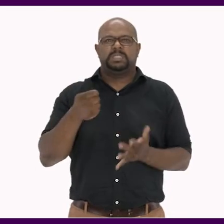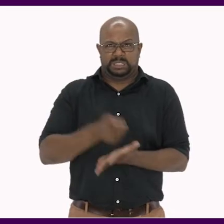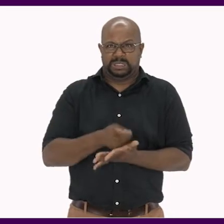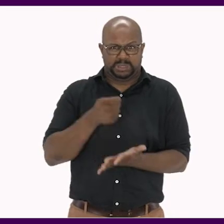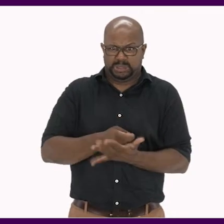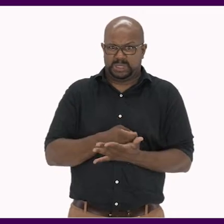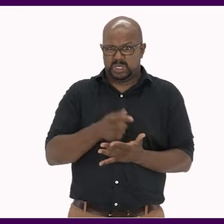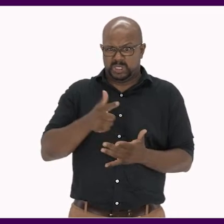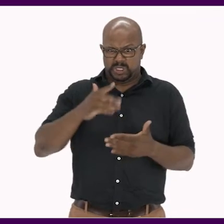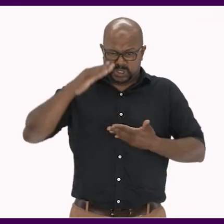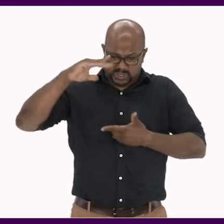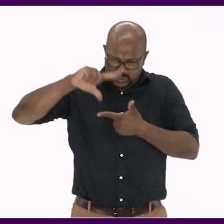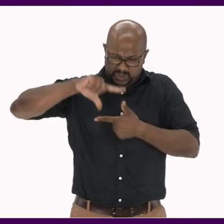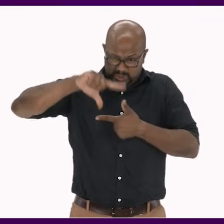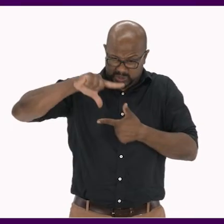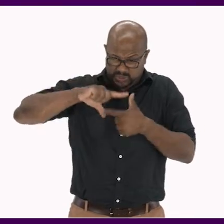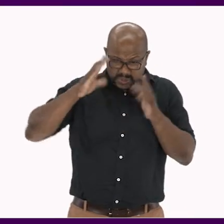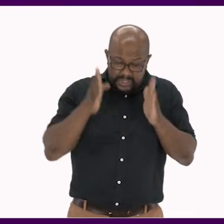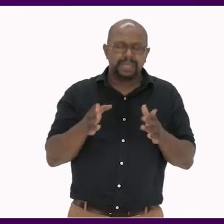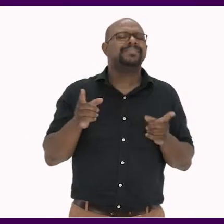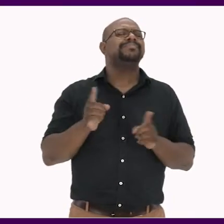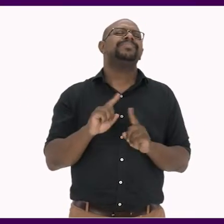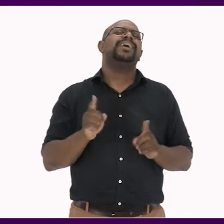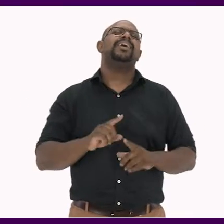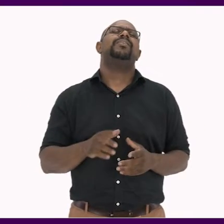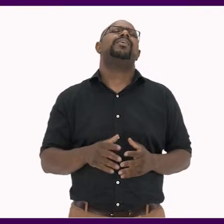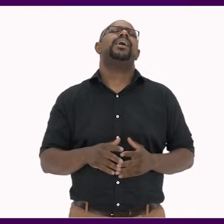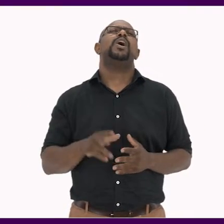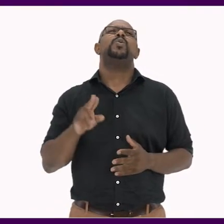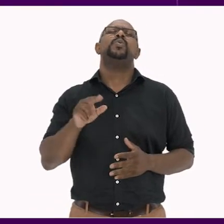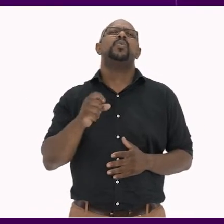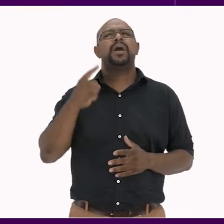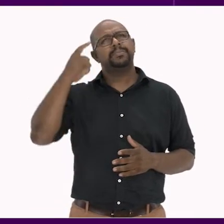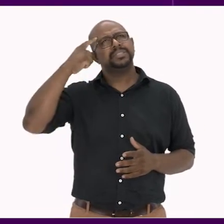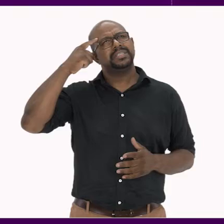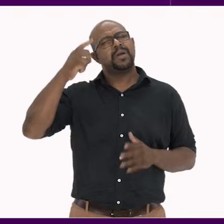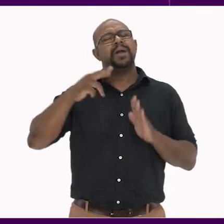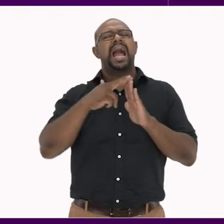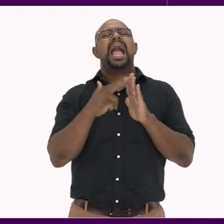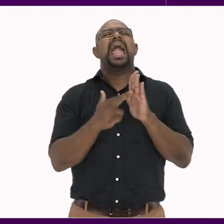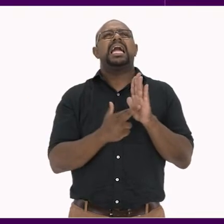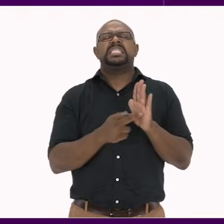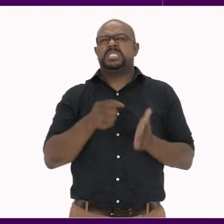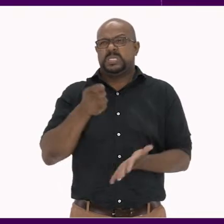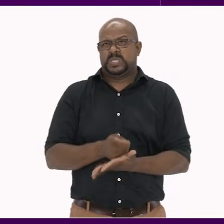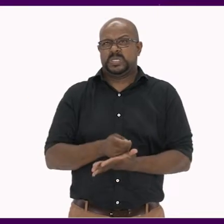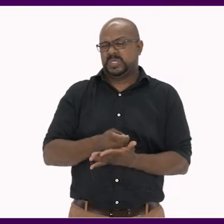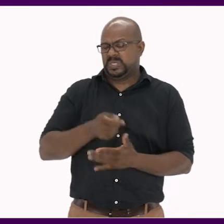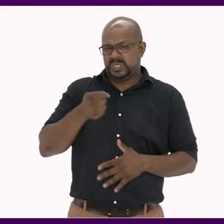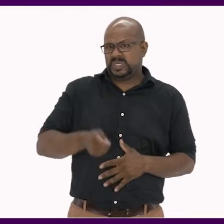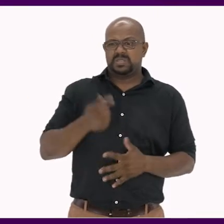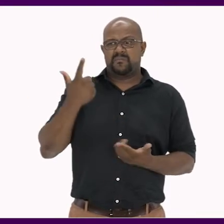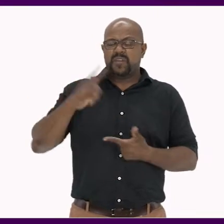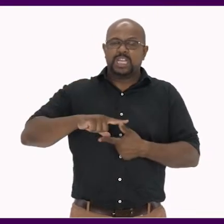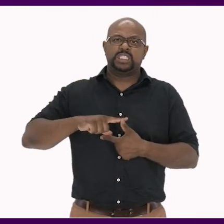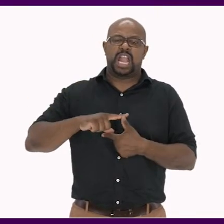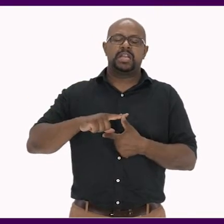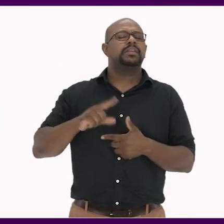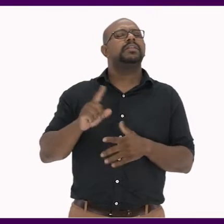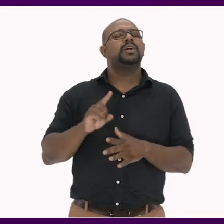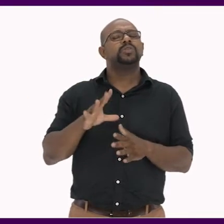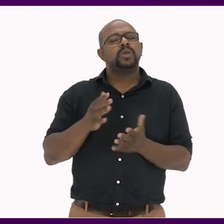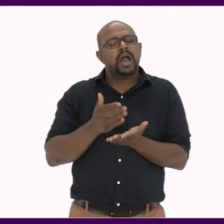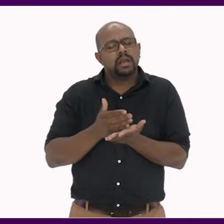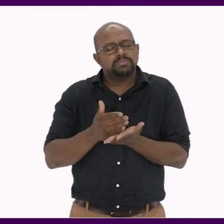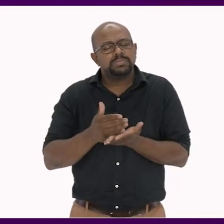uma regra rígida. Acho que nunca se deve ter uma regra rígida, é só um ponto de